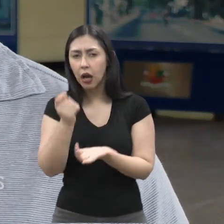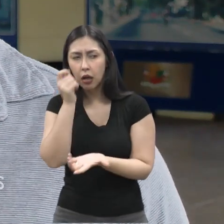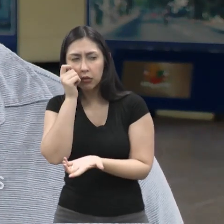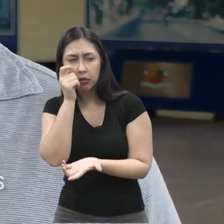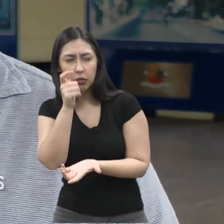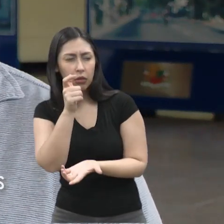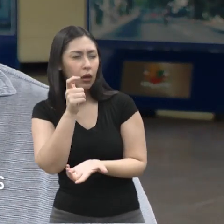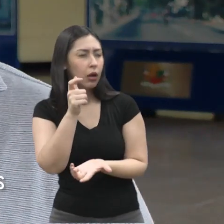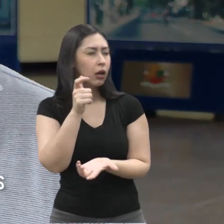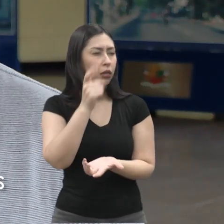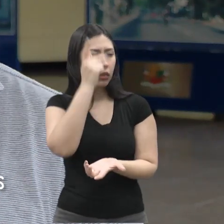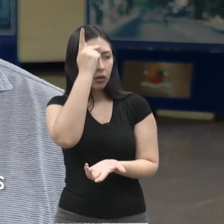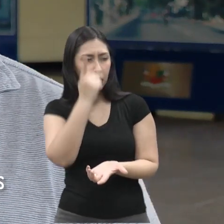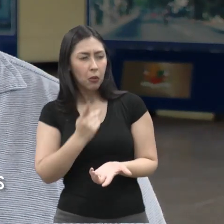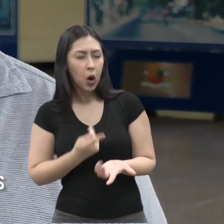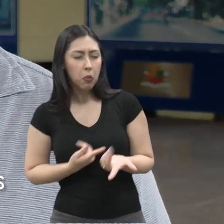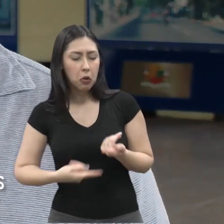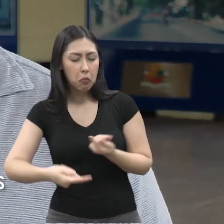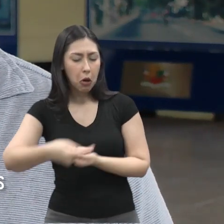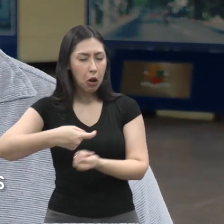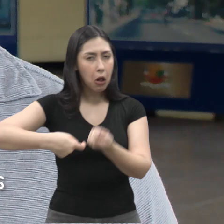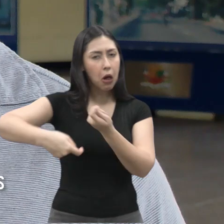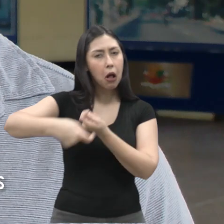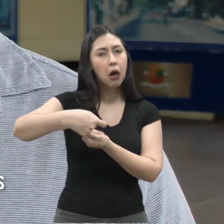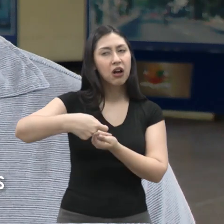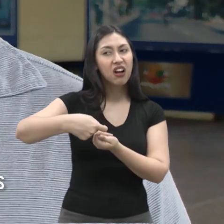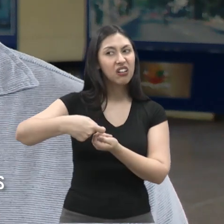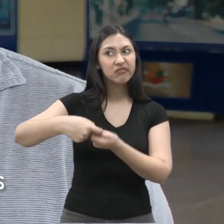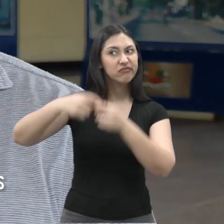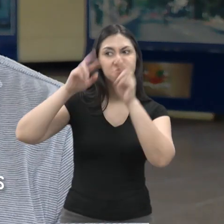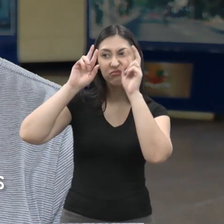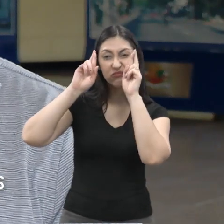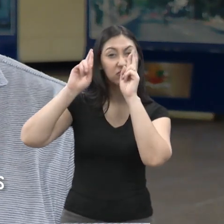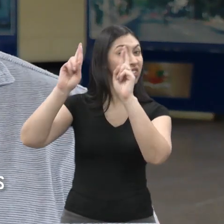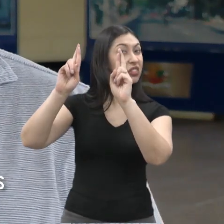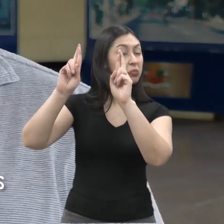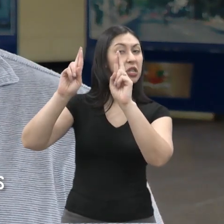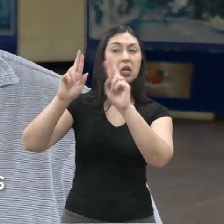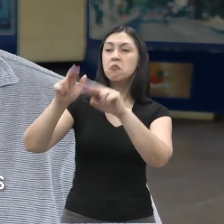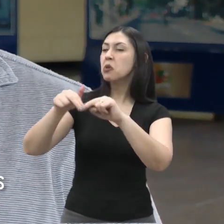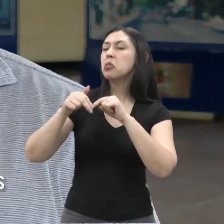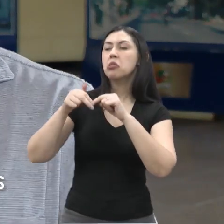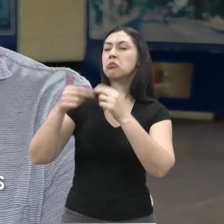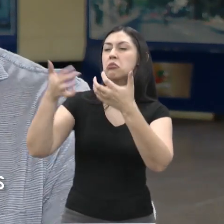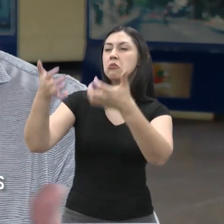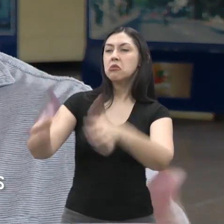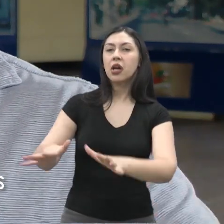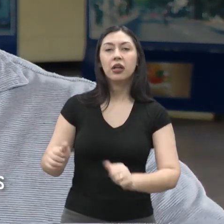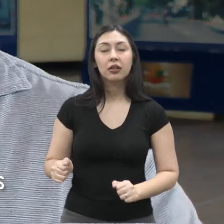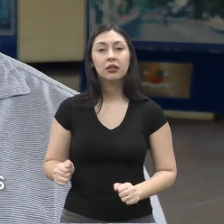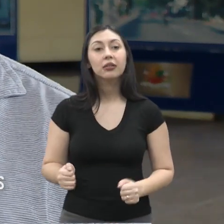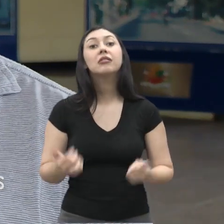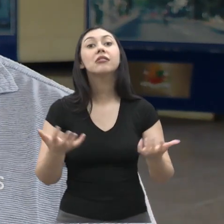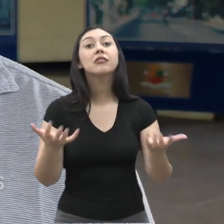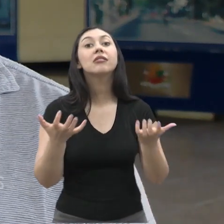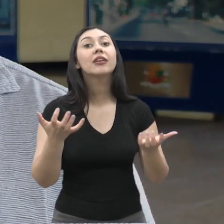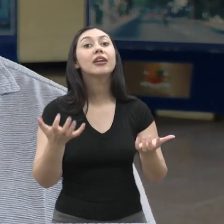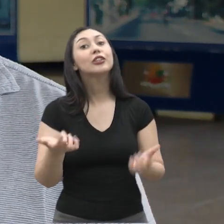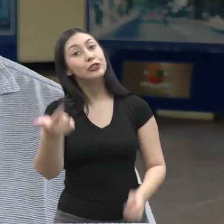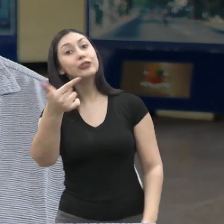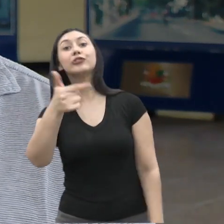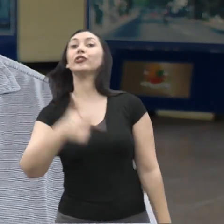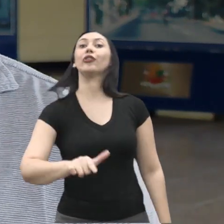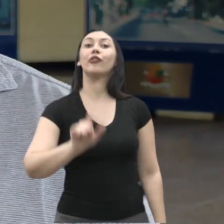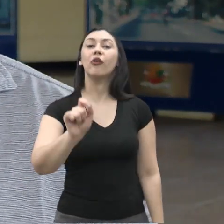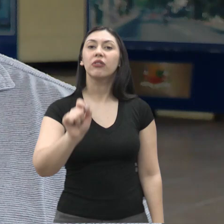entendiam os interesses do Estado como sendo os dele, como eles viam esses interesses sendo respeitados pelo Império. Daí, retomo, né, aquela